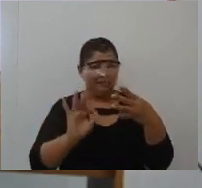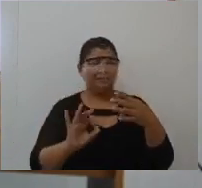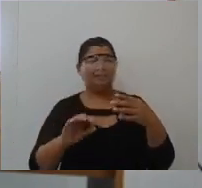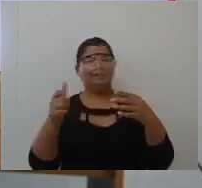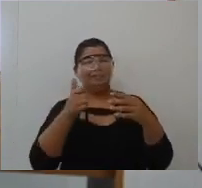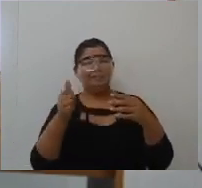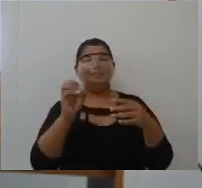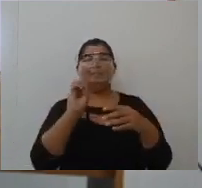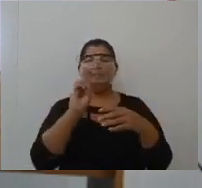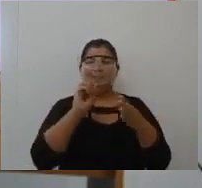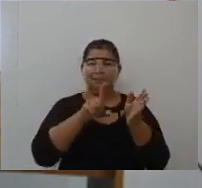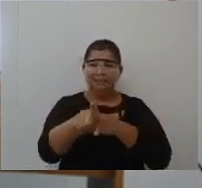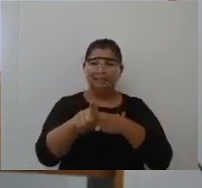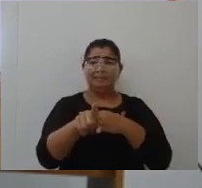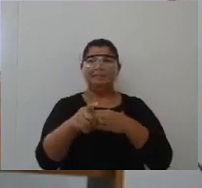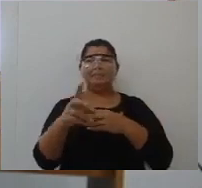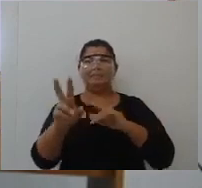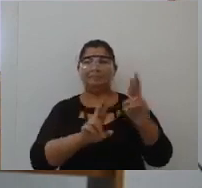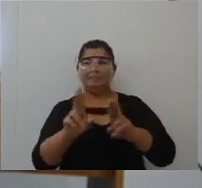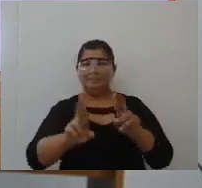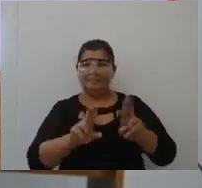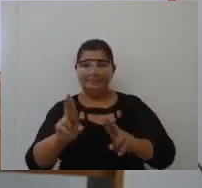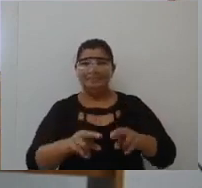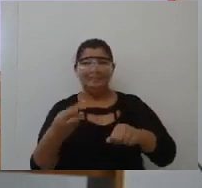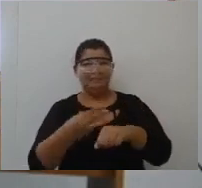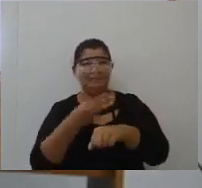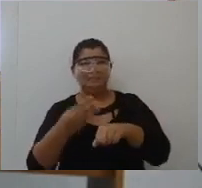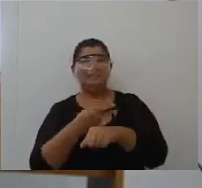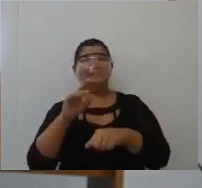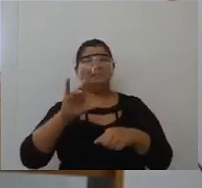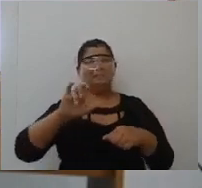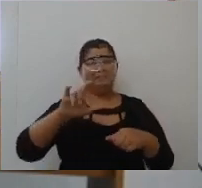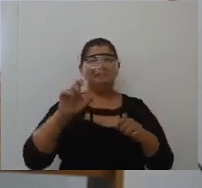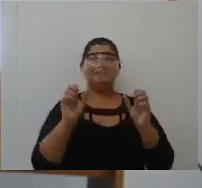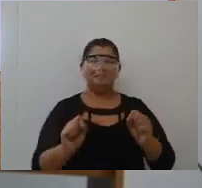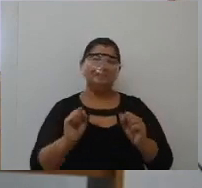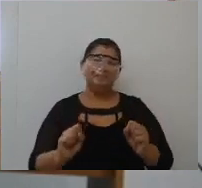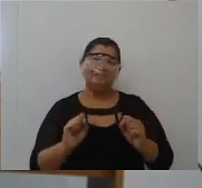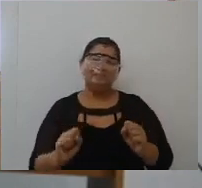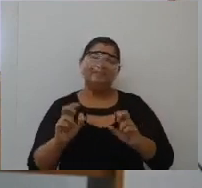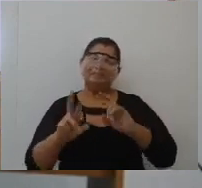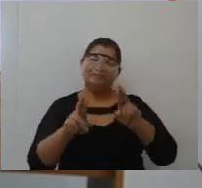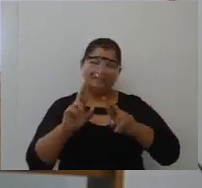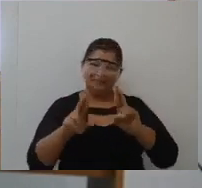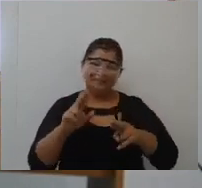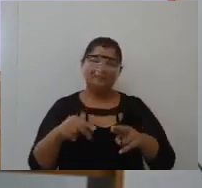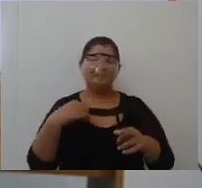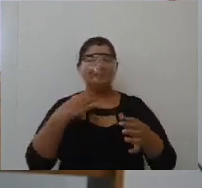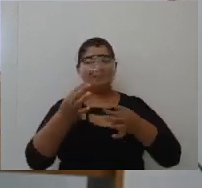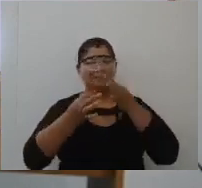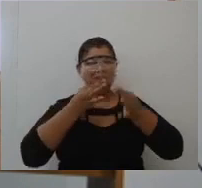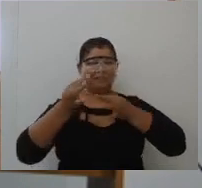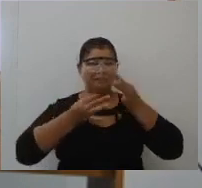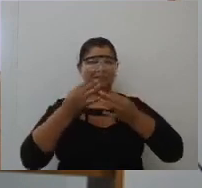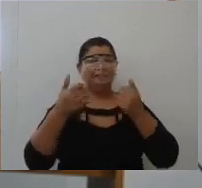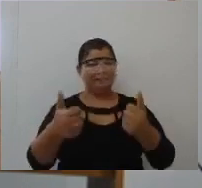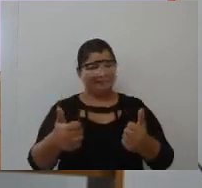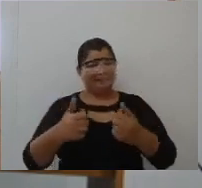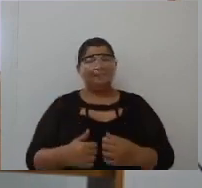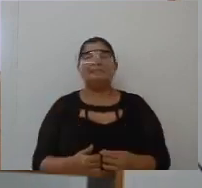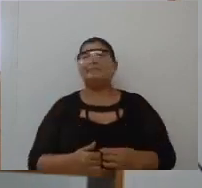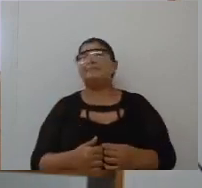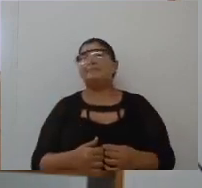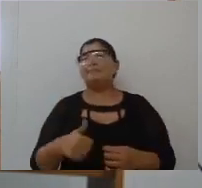solto as questões, tem gente que responde até pelo WhatsApp, pelo Instagram, pode, ó, responder e eu comento aqui, tá bom? Vamos lá,